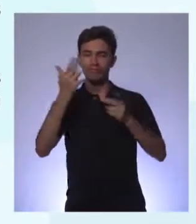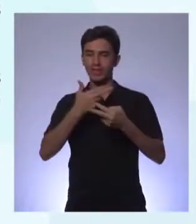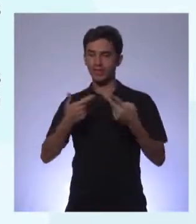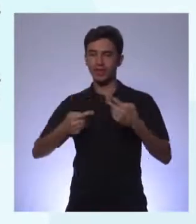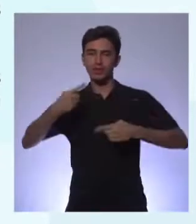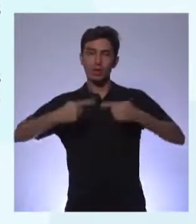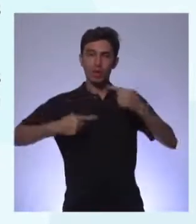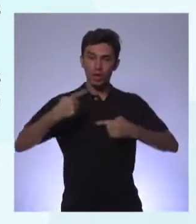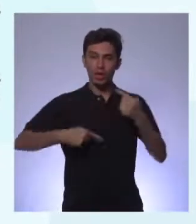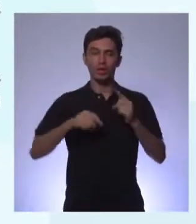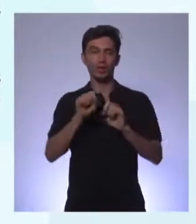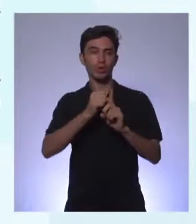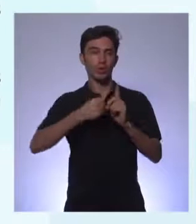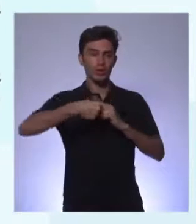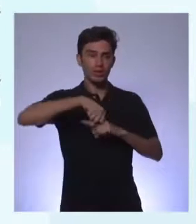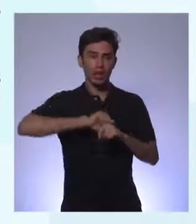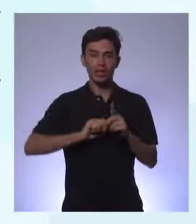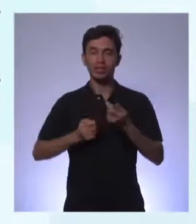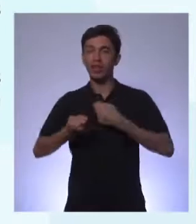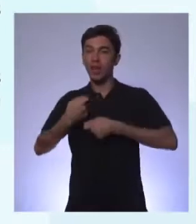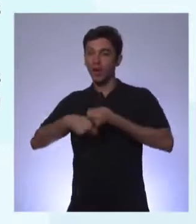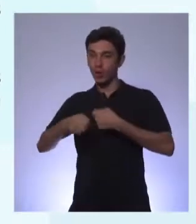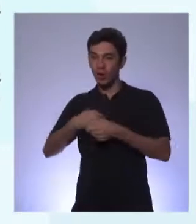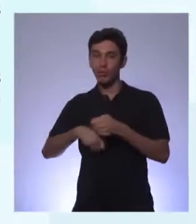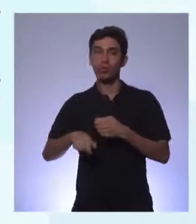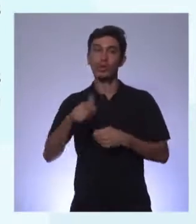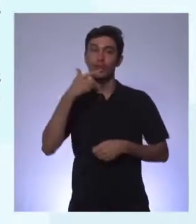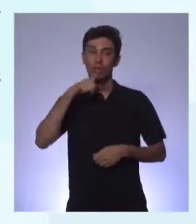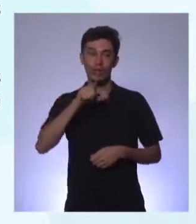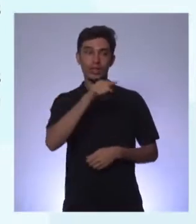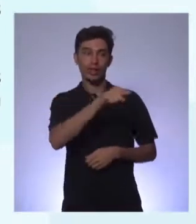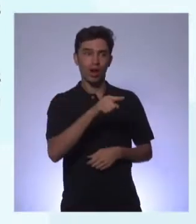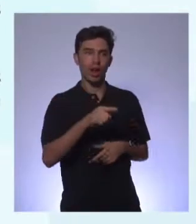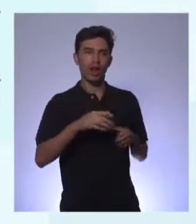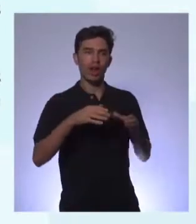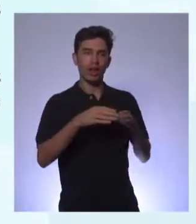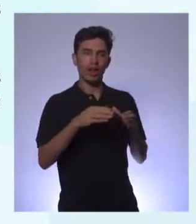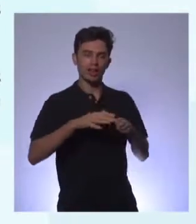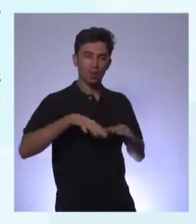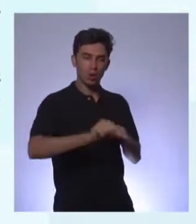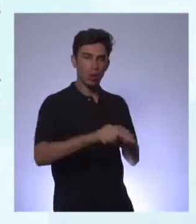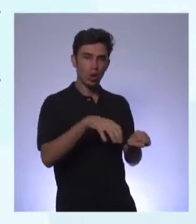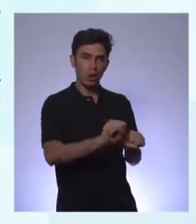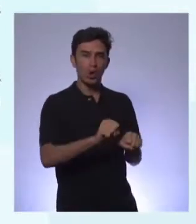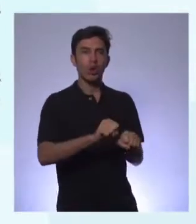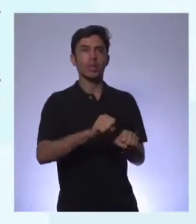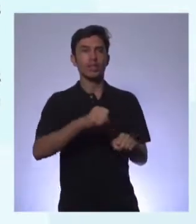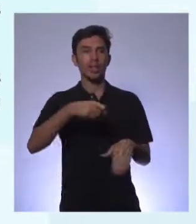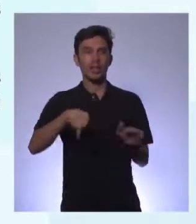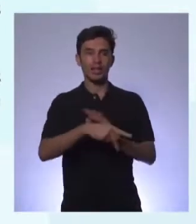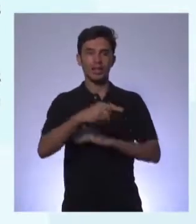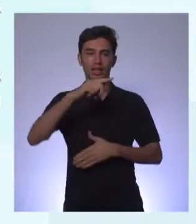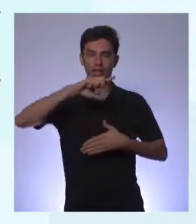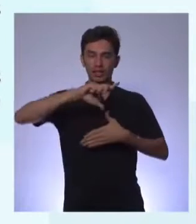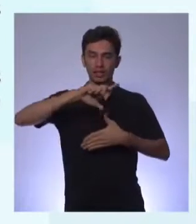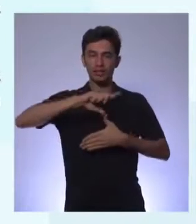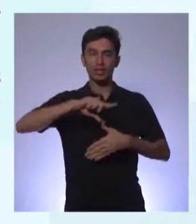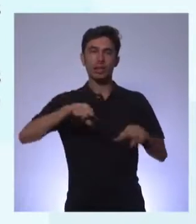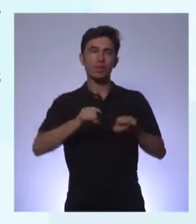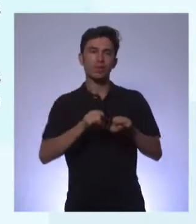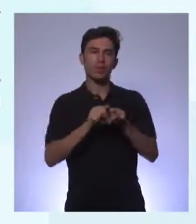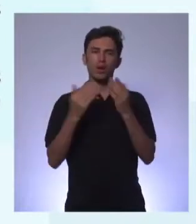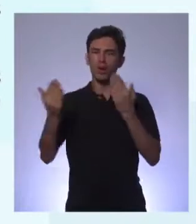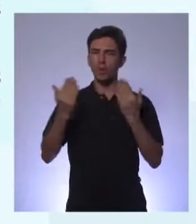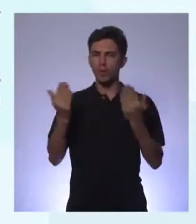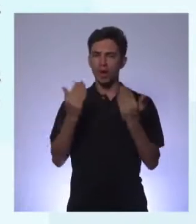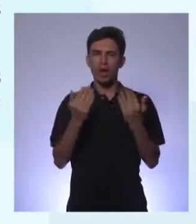sociais e econômicos que levaram à independência das colônias latino-americanas e comparar as